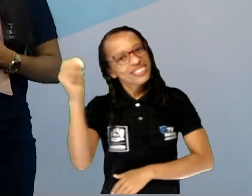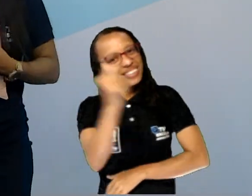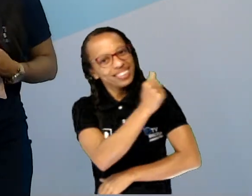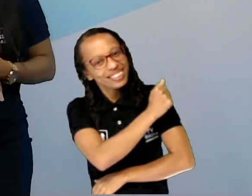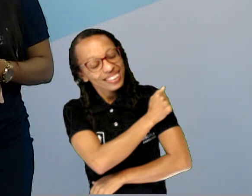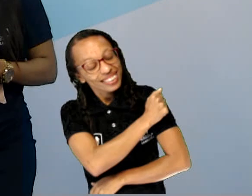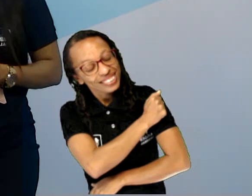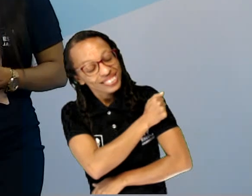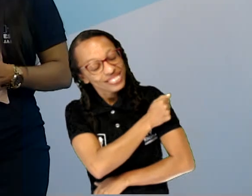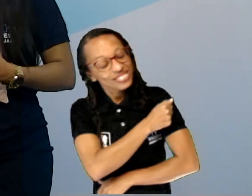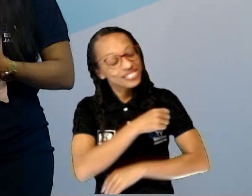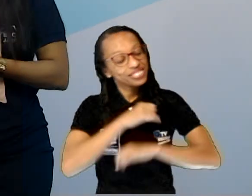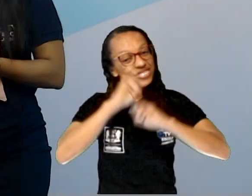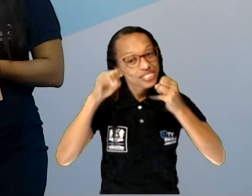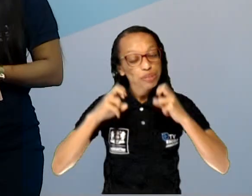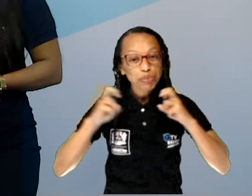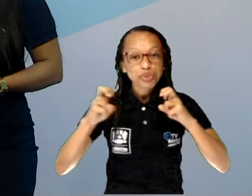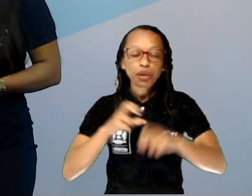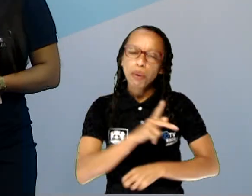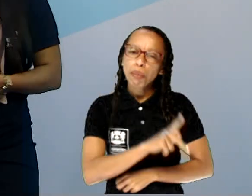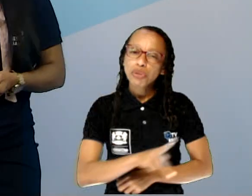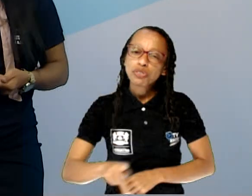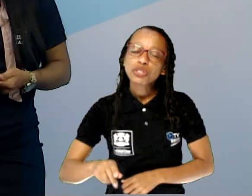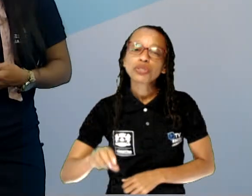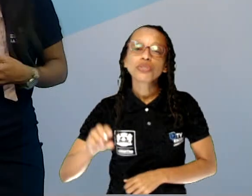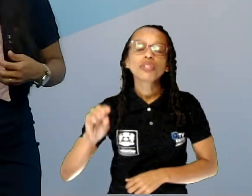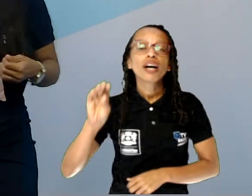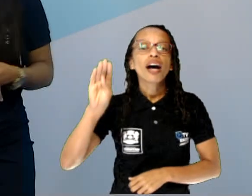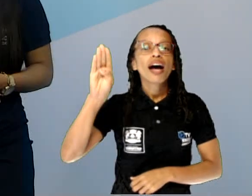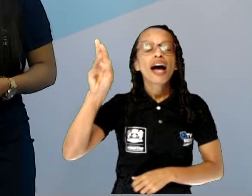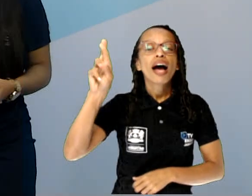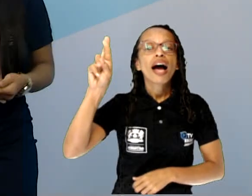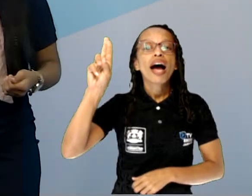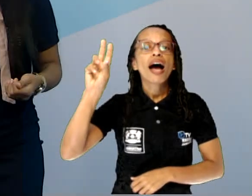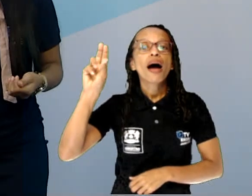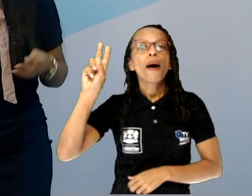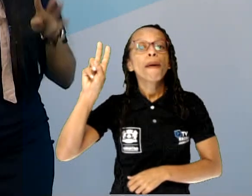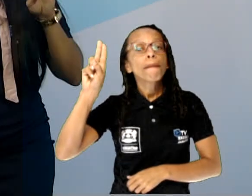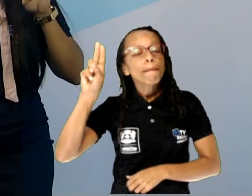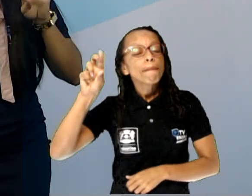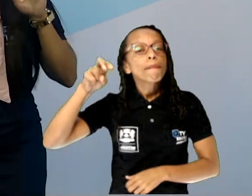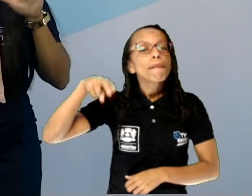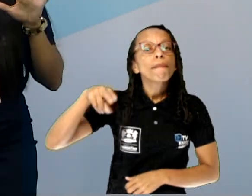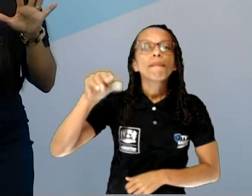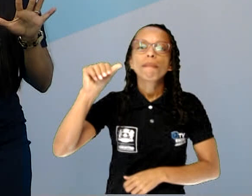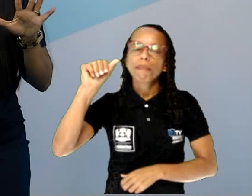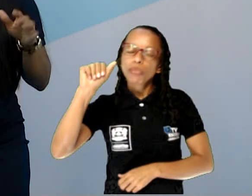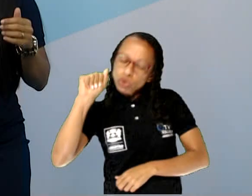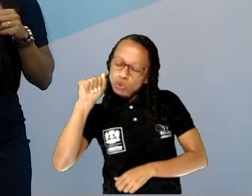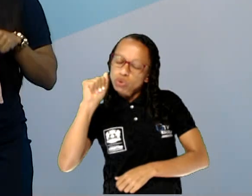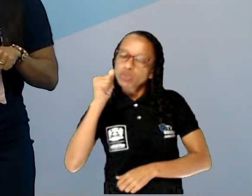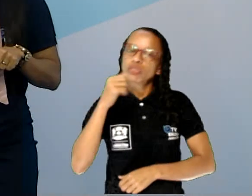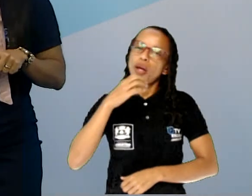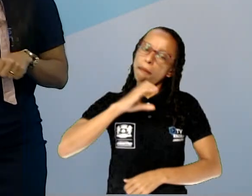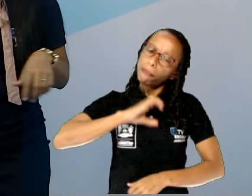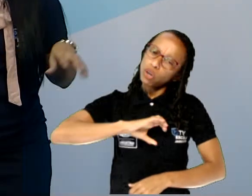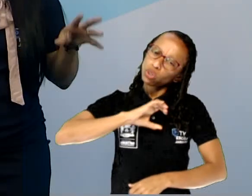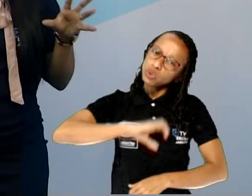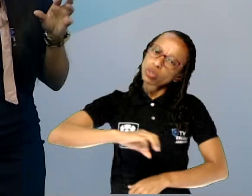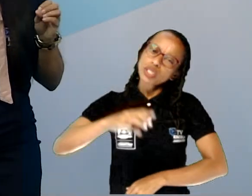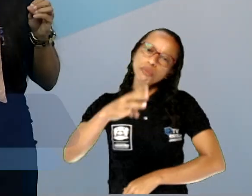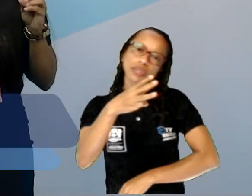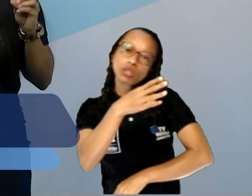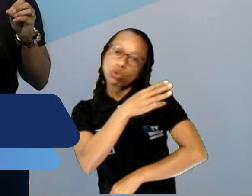Olá, estudante da Rede de Jaboatão, eu sou a professora Bruna Raquel. Estarei dando aula de língua portuguesa para o 4º e 5º ano. E a aula de hoje